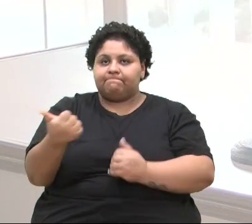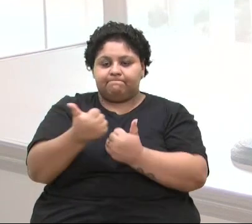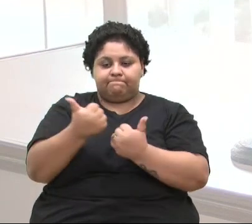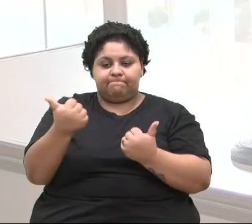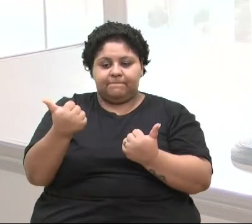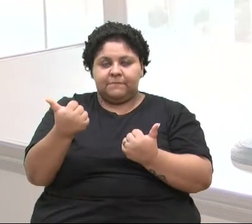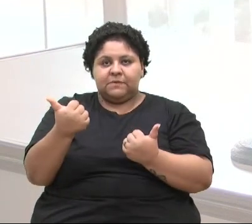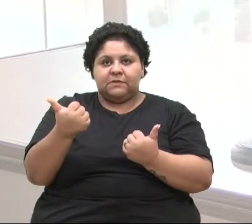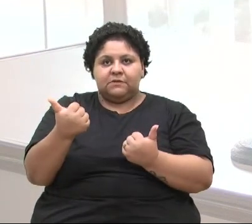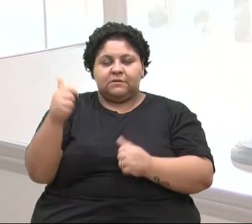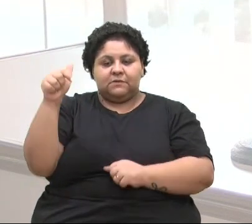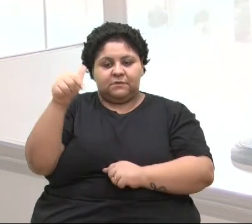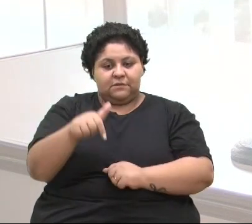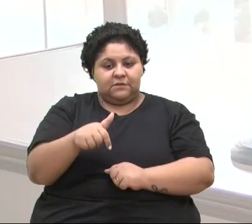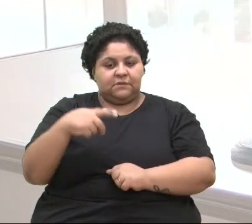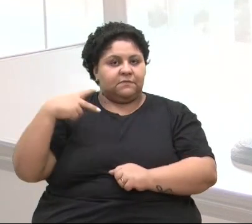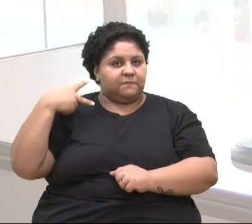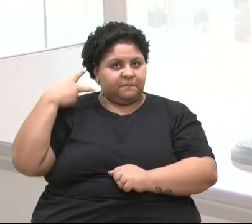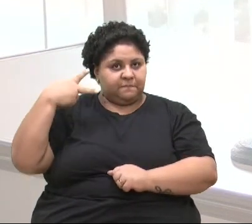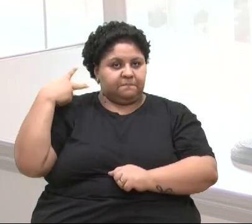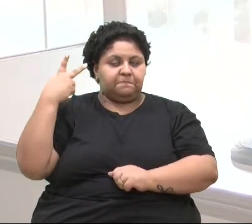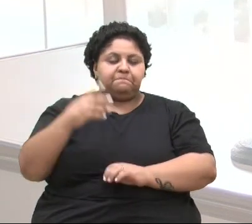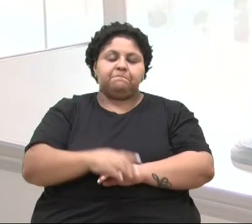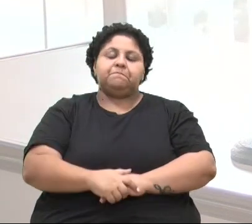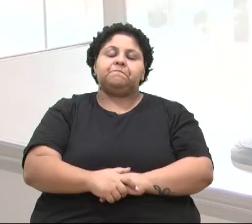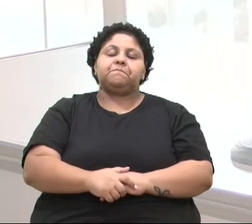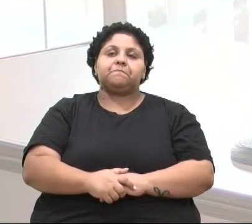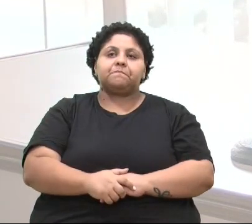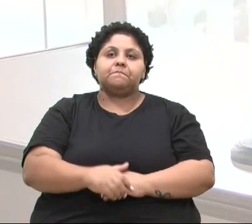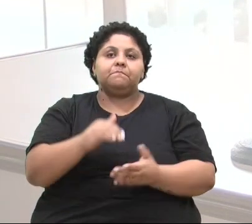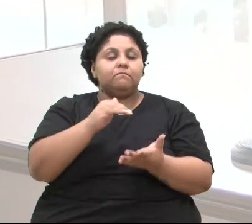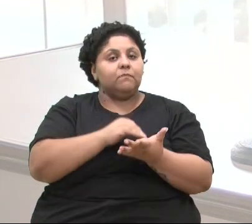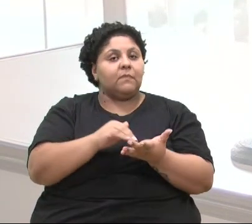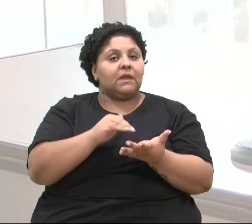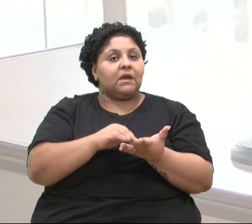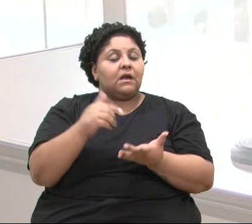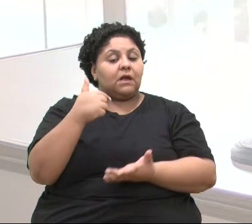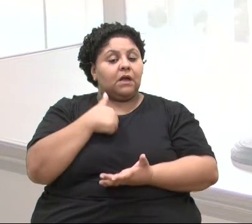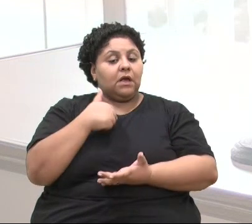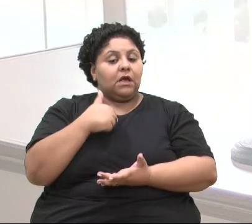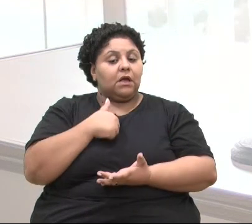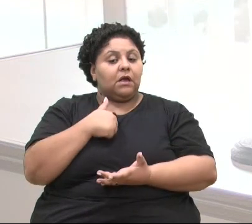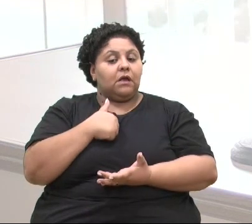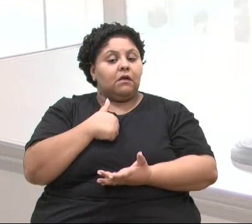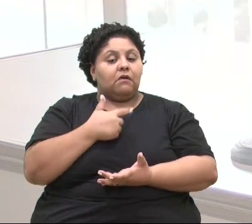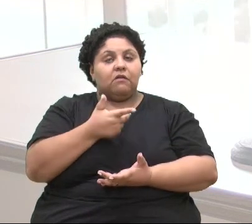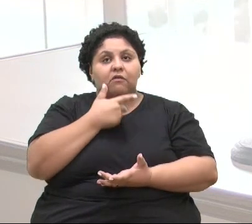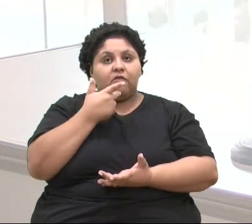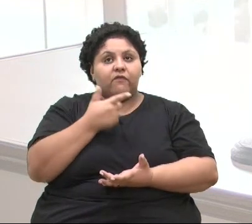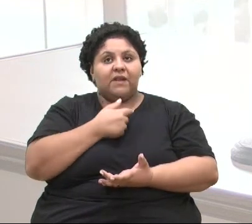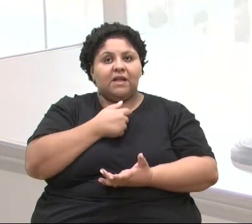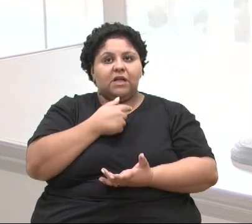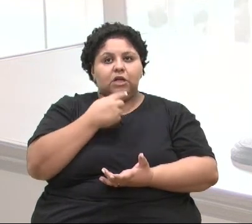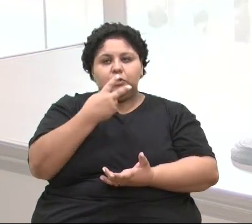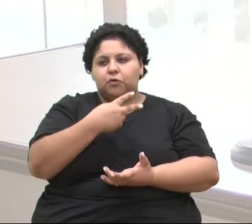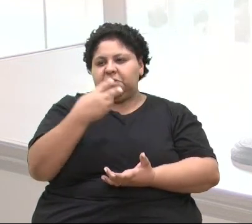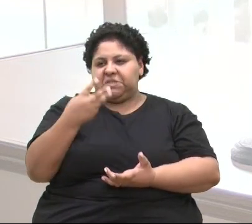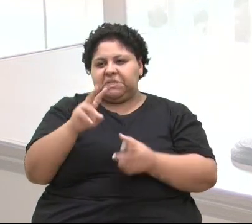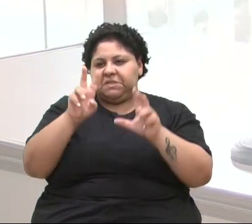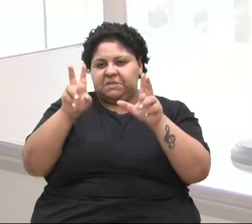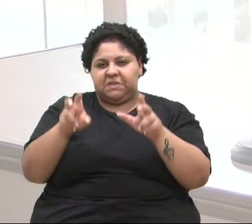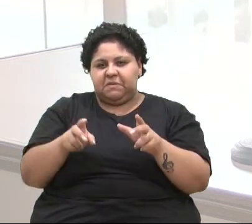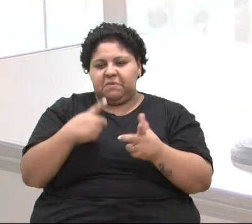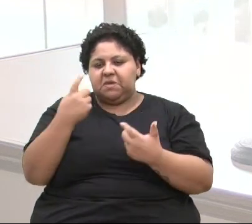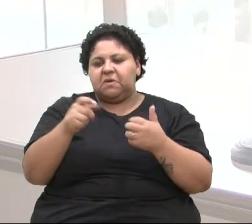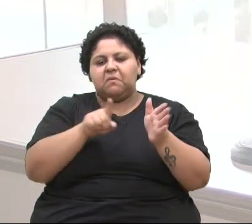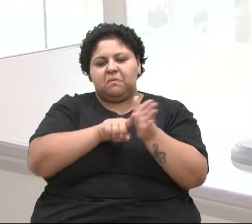aqui dos vereadores. Secretária, eu vou entrar em 2, 3 temas aqui, mas algumas perguntas também,